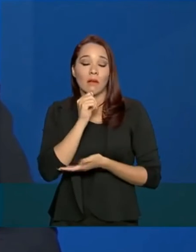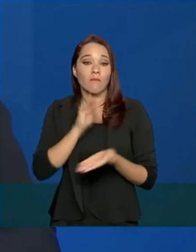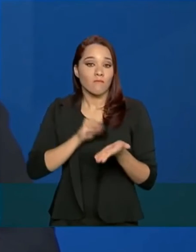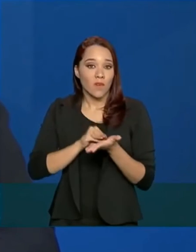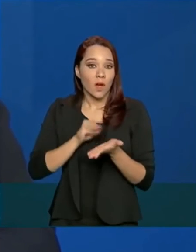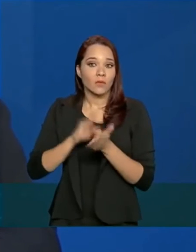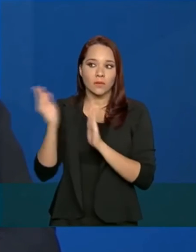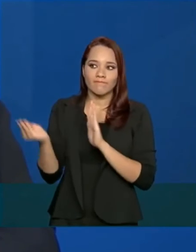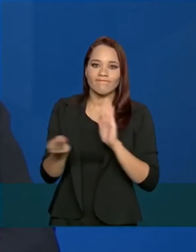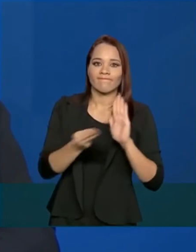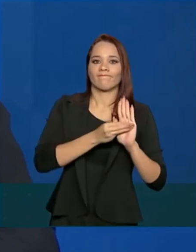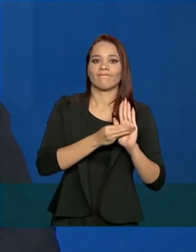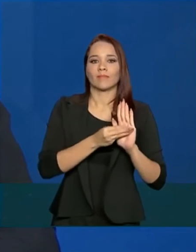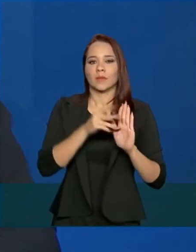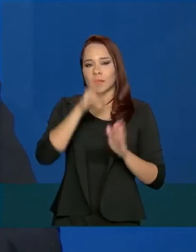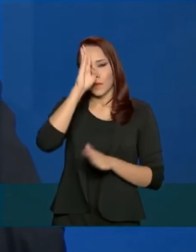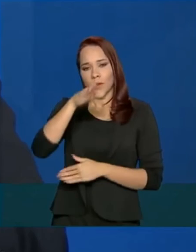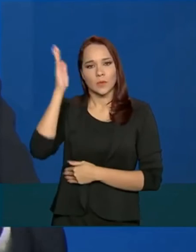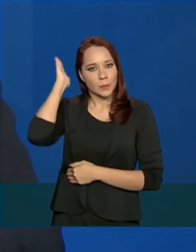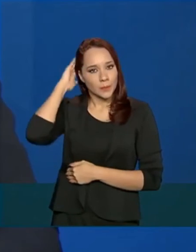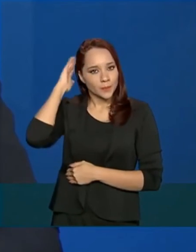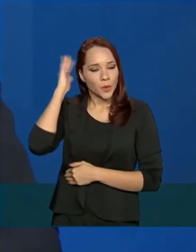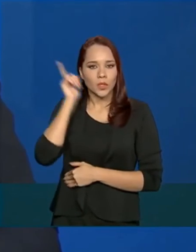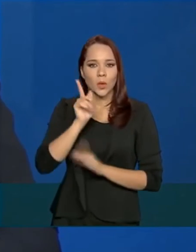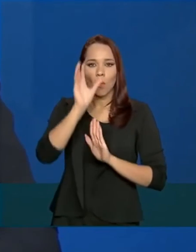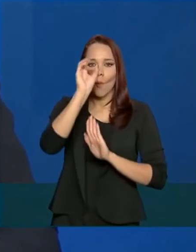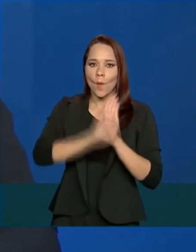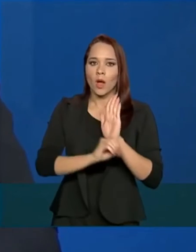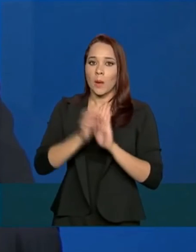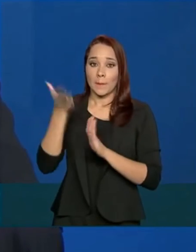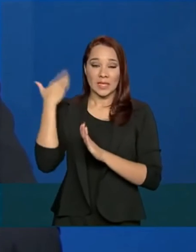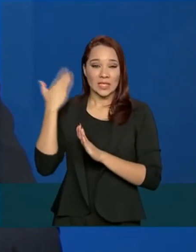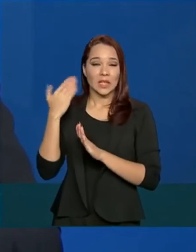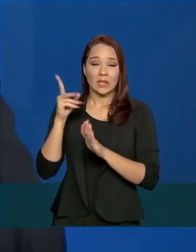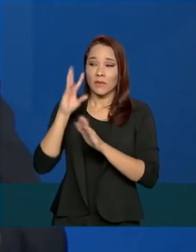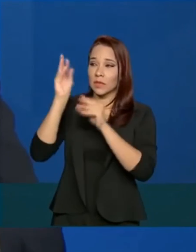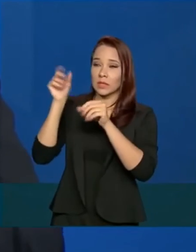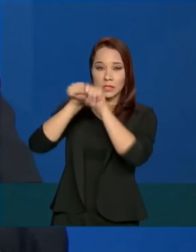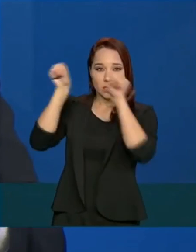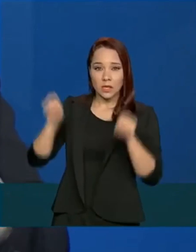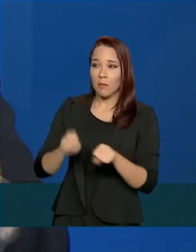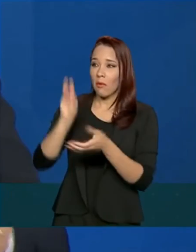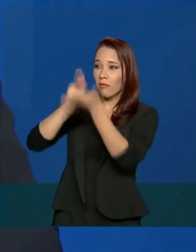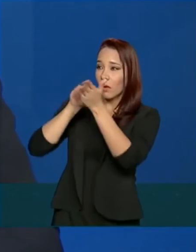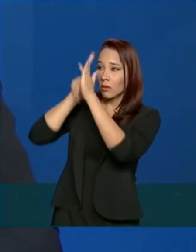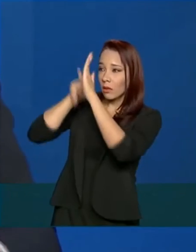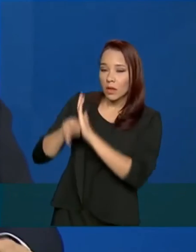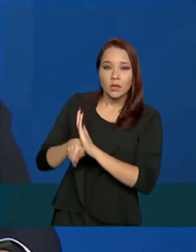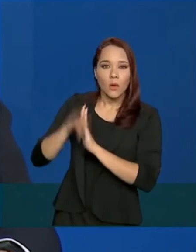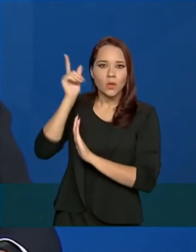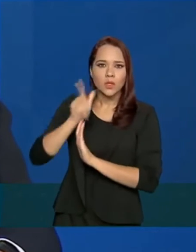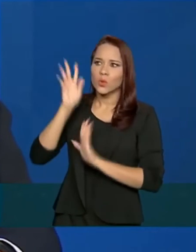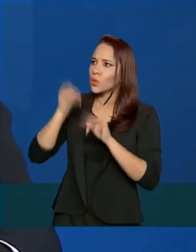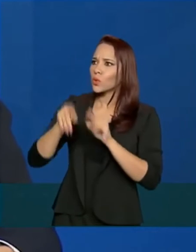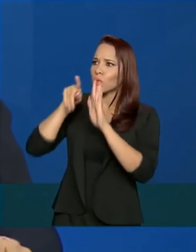ser registrados, principalmente o estado do Pará, que conseguiu zerar todos os óbitos que estão no sistema, eles são aqueles que são